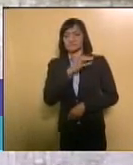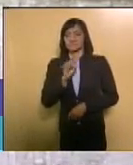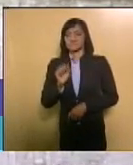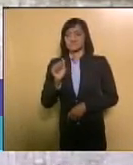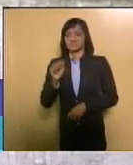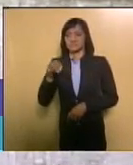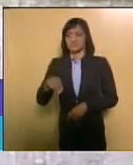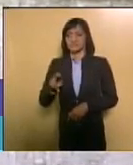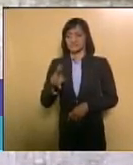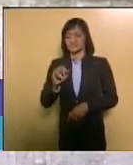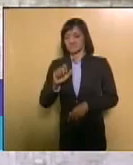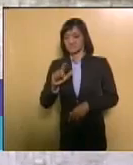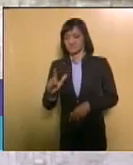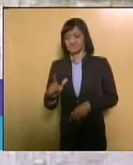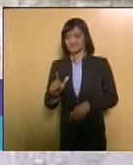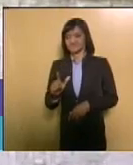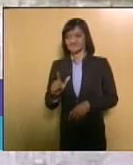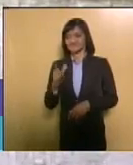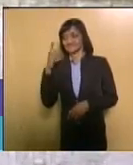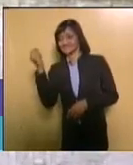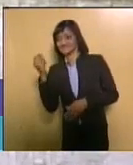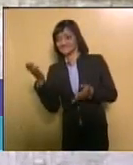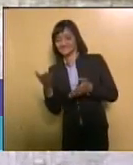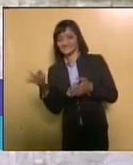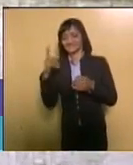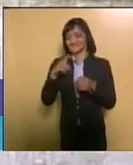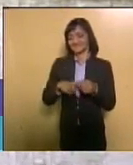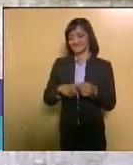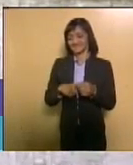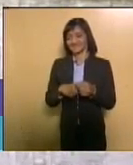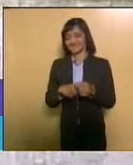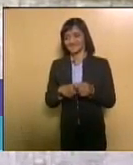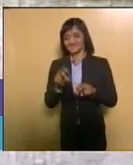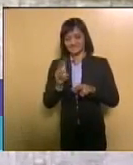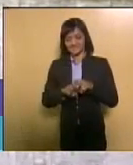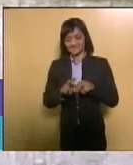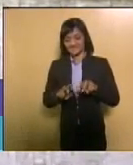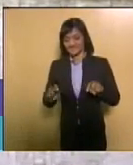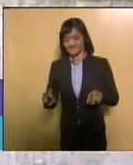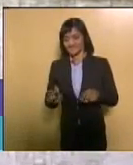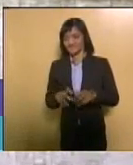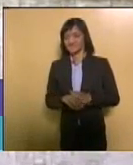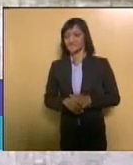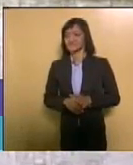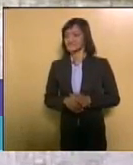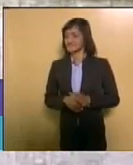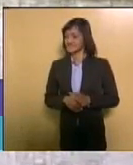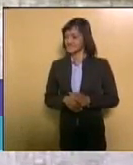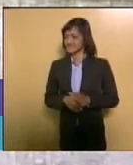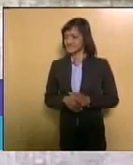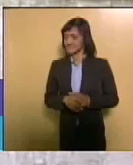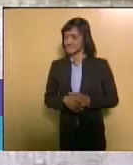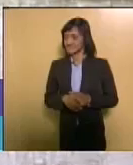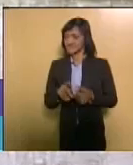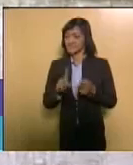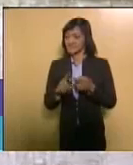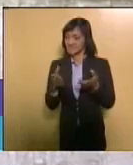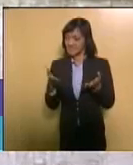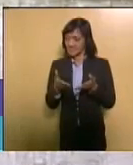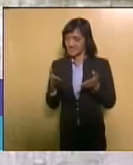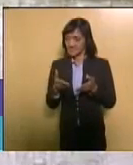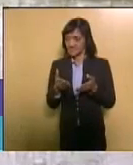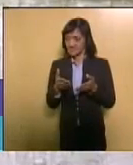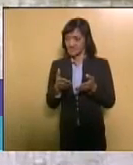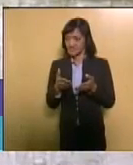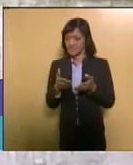convidei a primeira vez ele tinha se ausentado Depois ele voltou para compor aqui a nossa mesa e vamos intercalar a fala